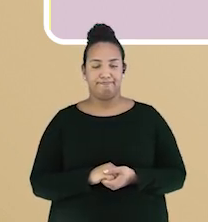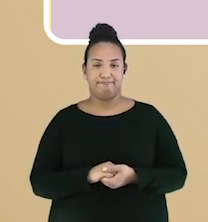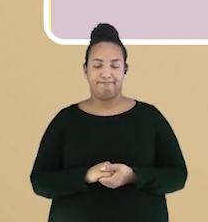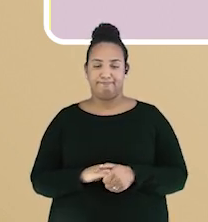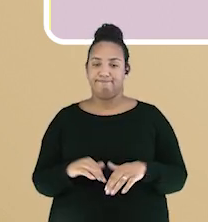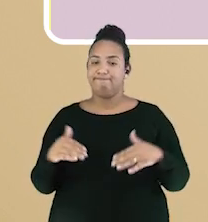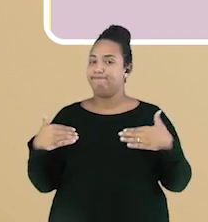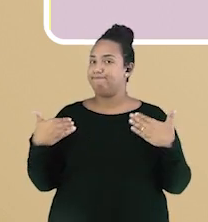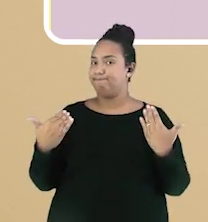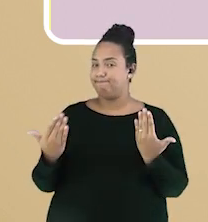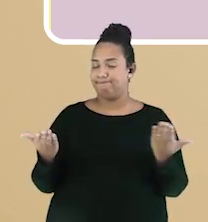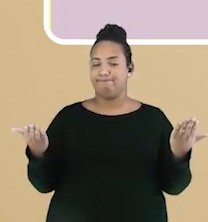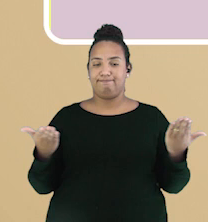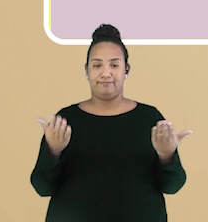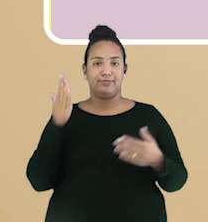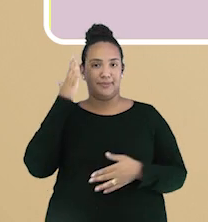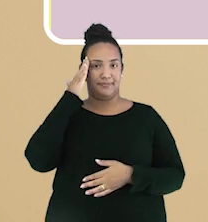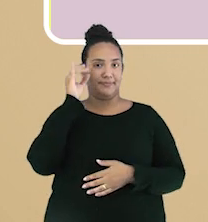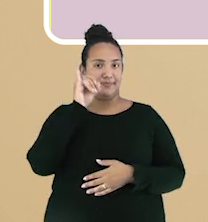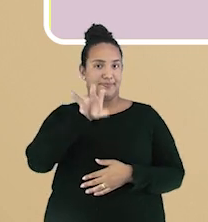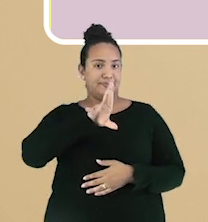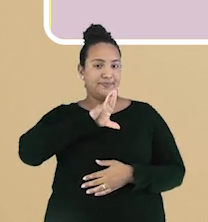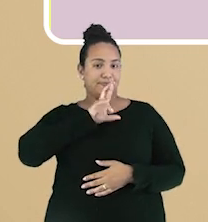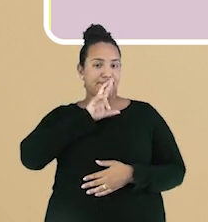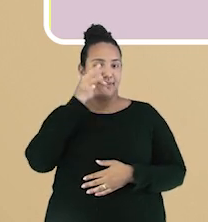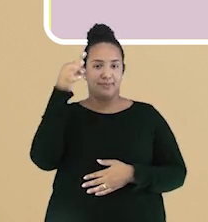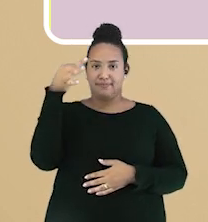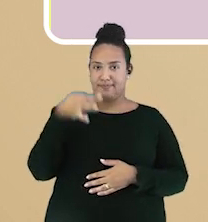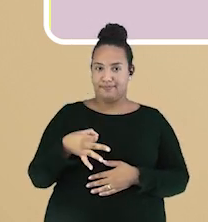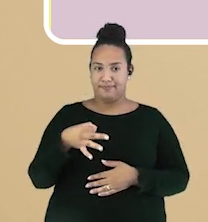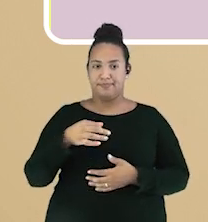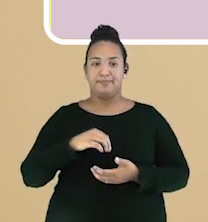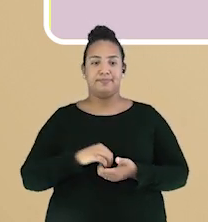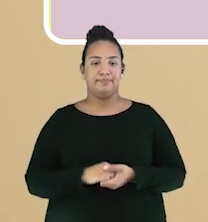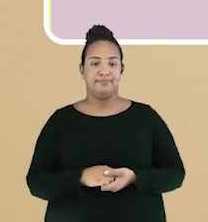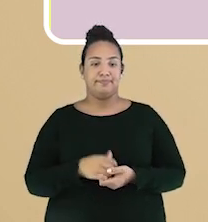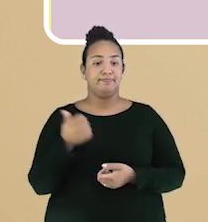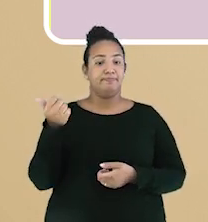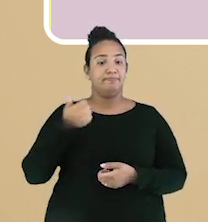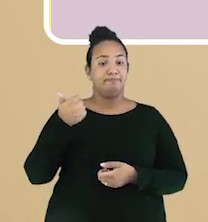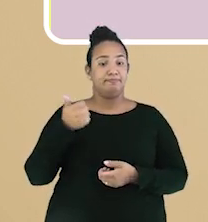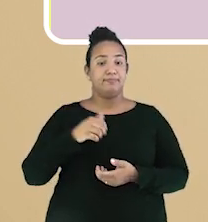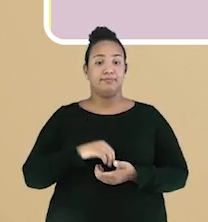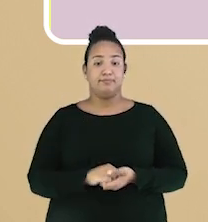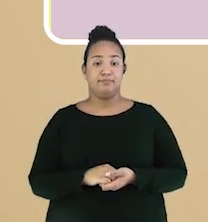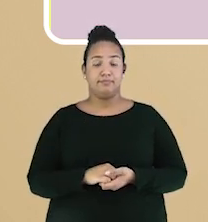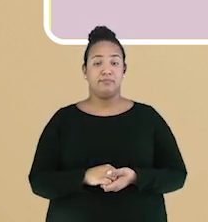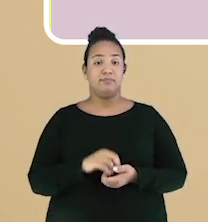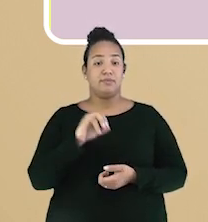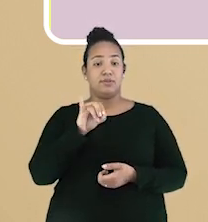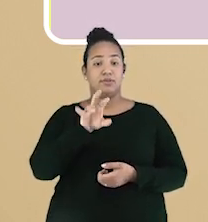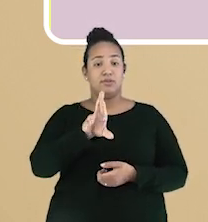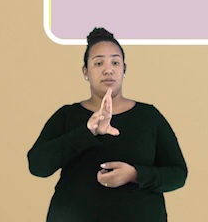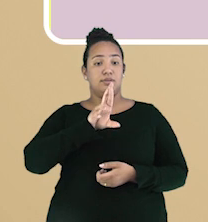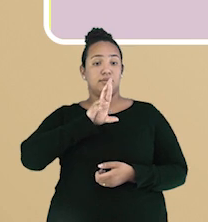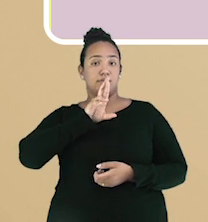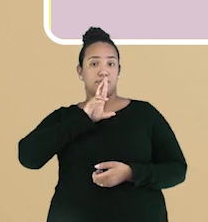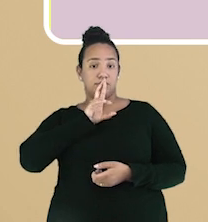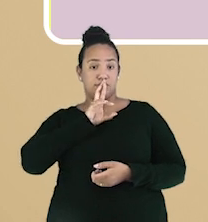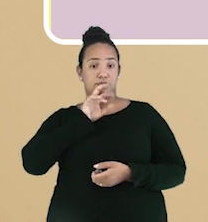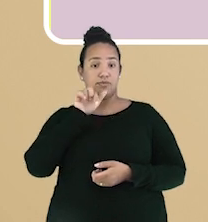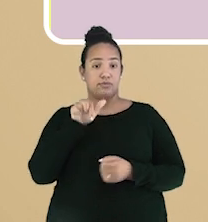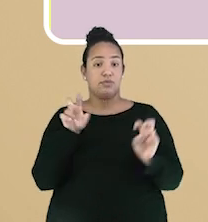Saber agora quem acertou as questões? Primeiro, acertou quem respondeu que o título desse gráfico